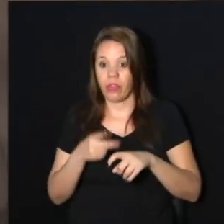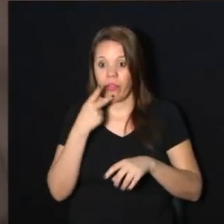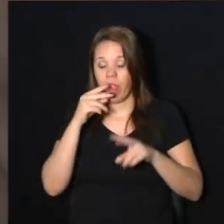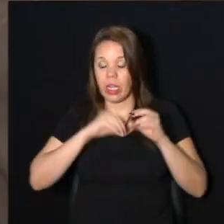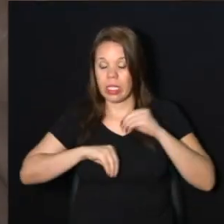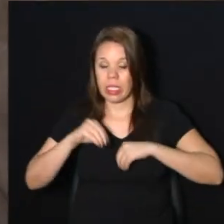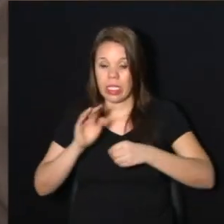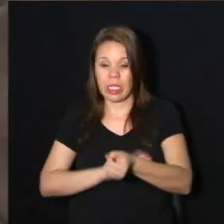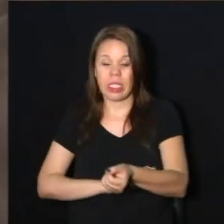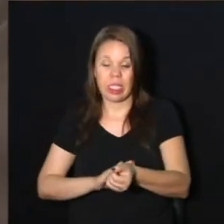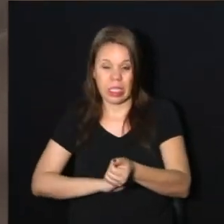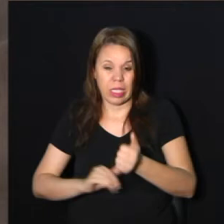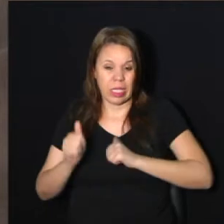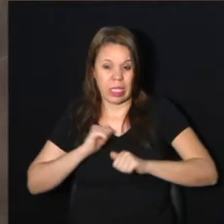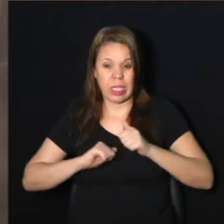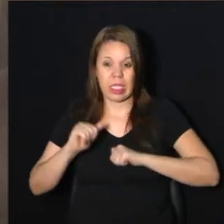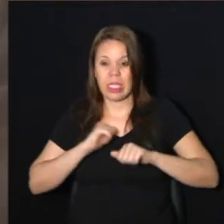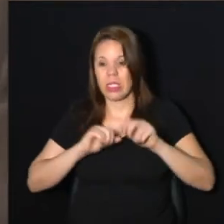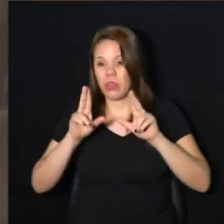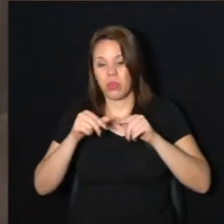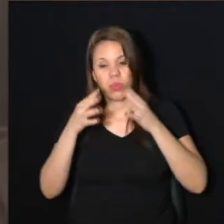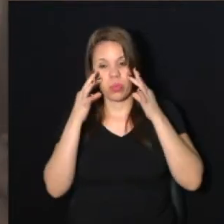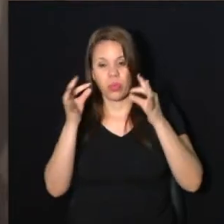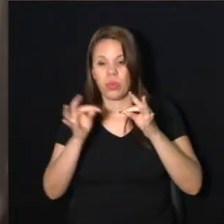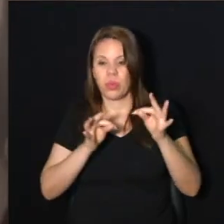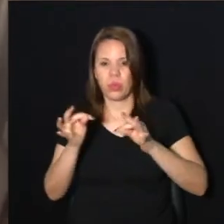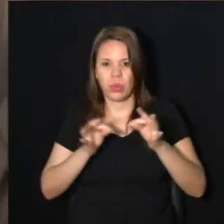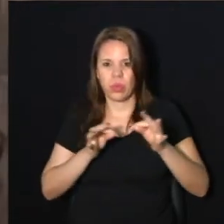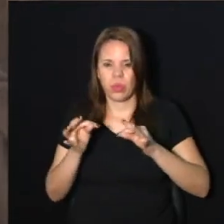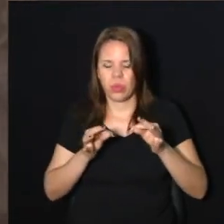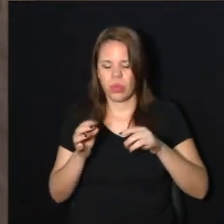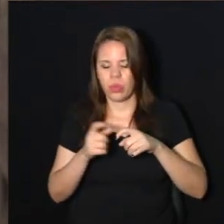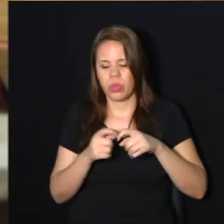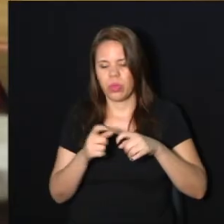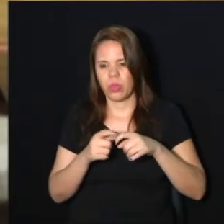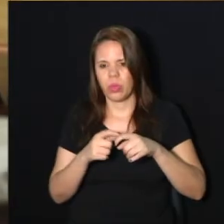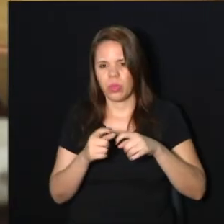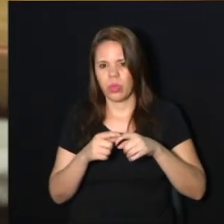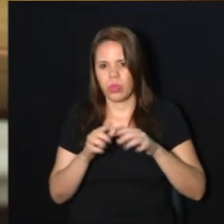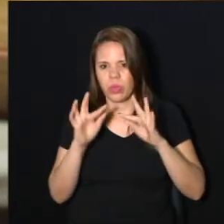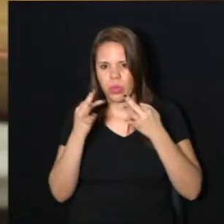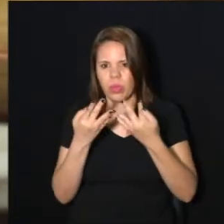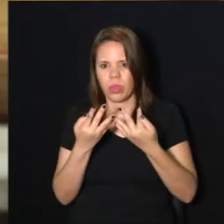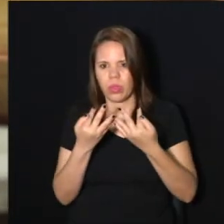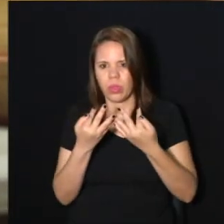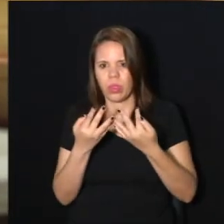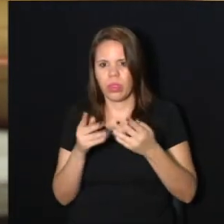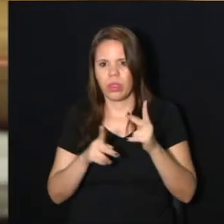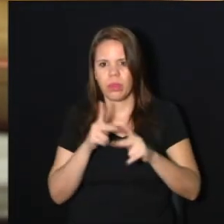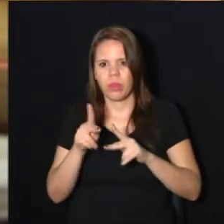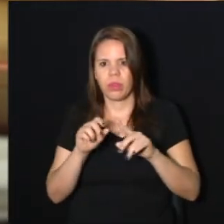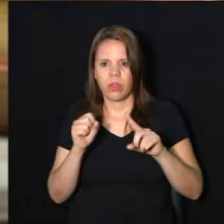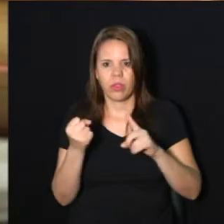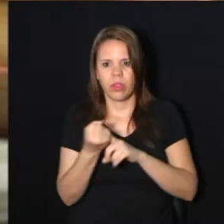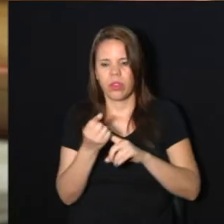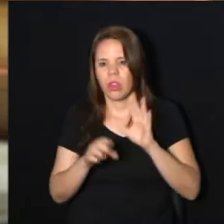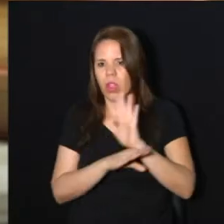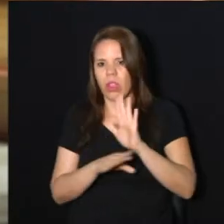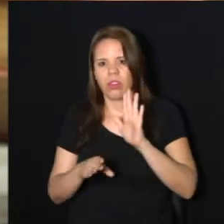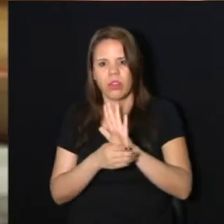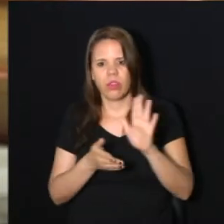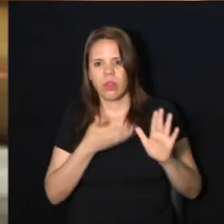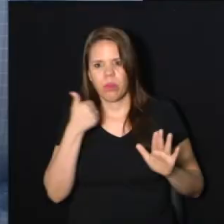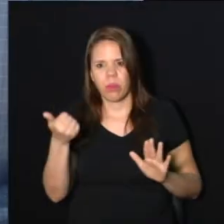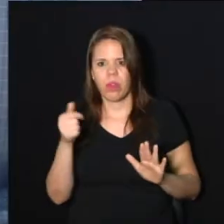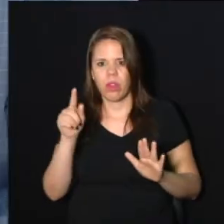estresse e ansiedade nunca receberam a devida atenção da classe médica e o olhar da família e da sociedade também não ajudam na melhora